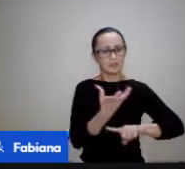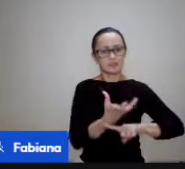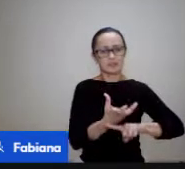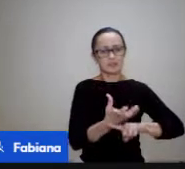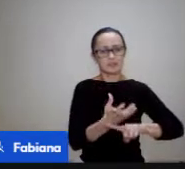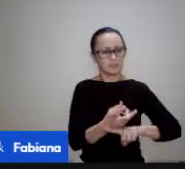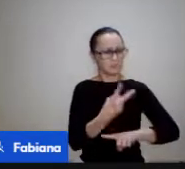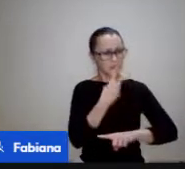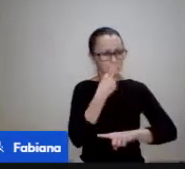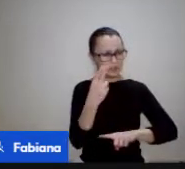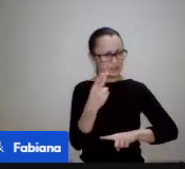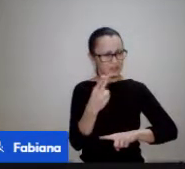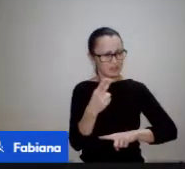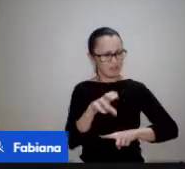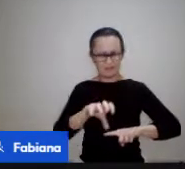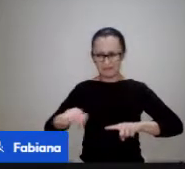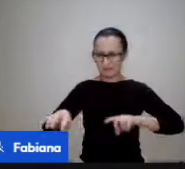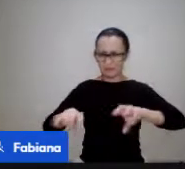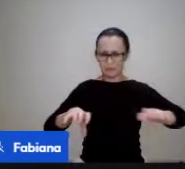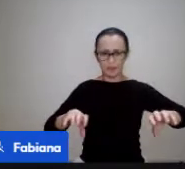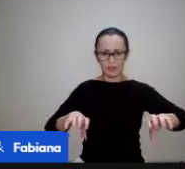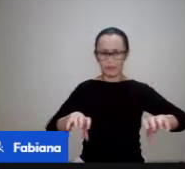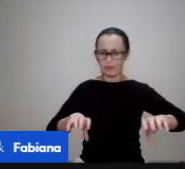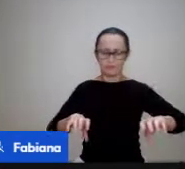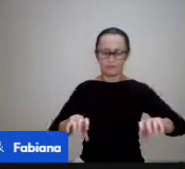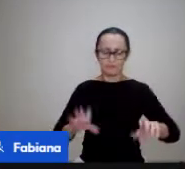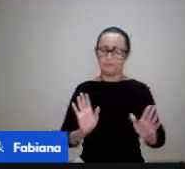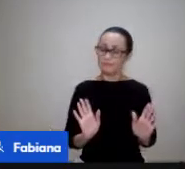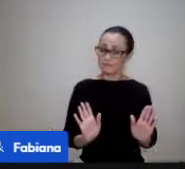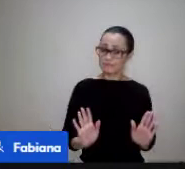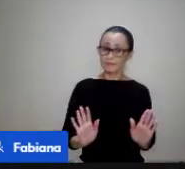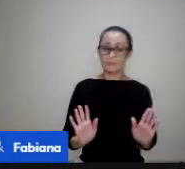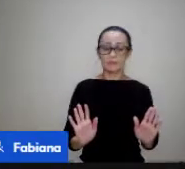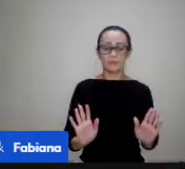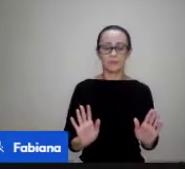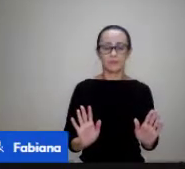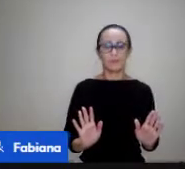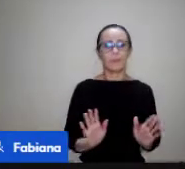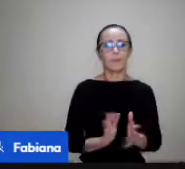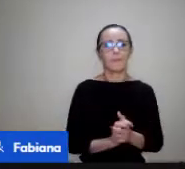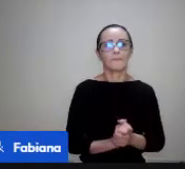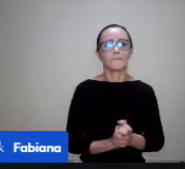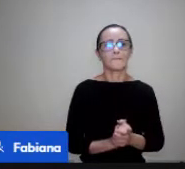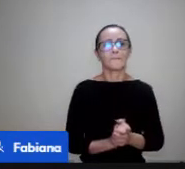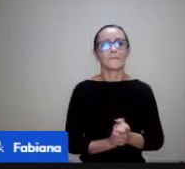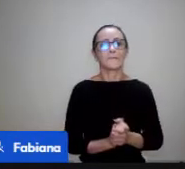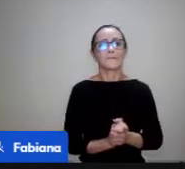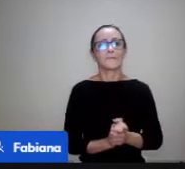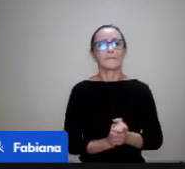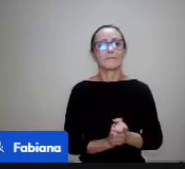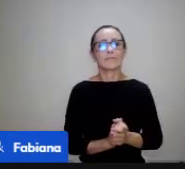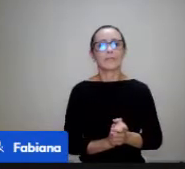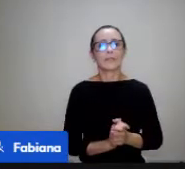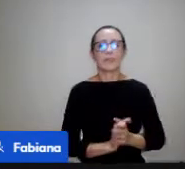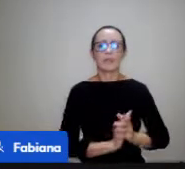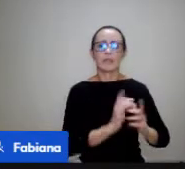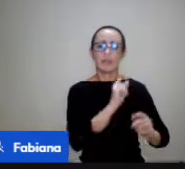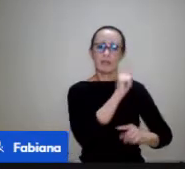ver com a vida das pessoas. Então, veja, essa escola em